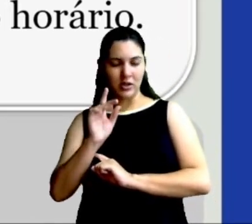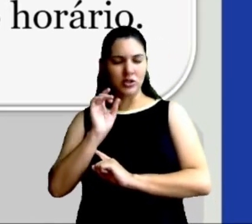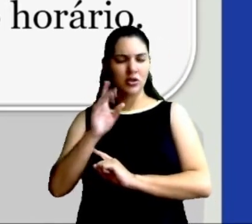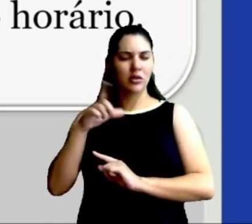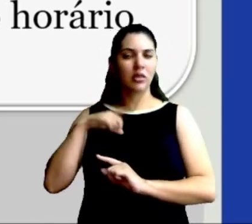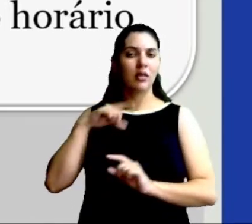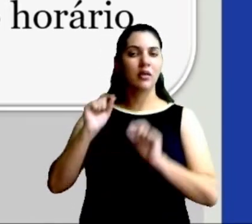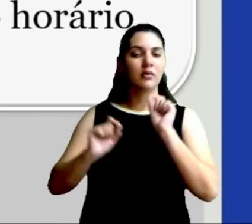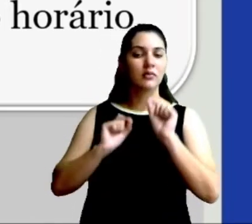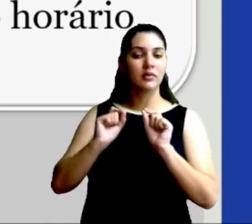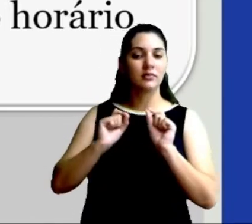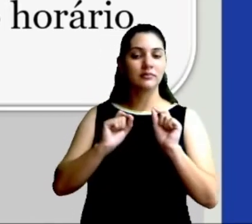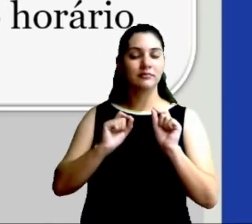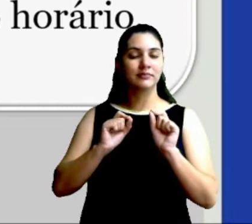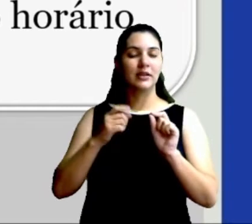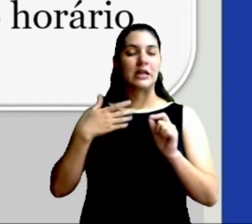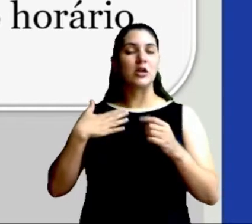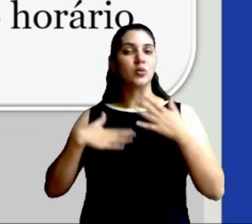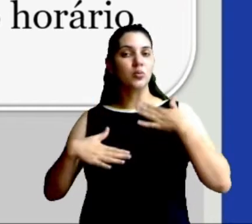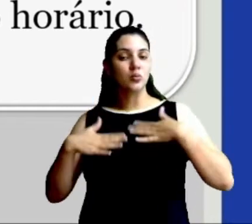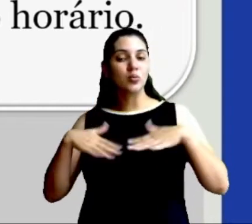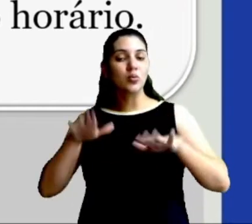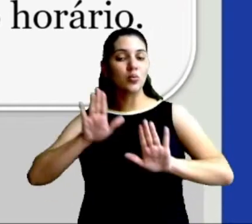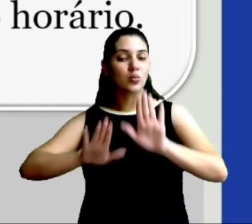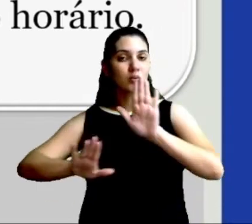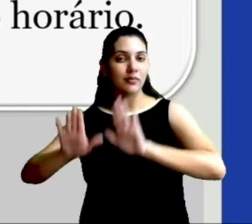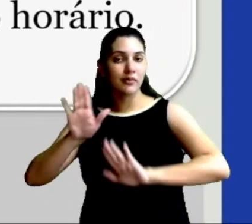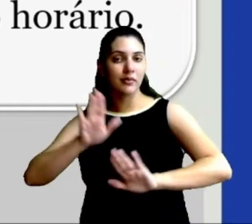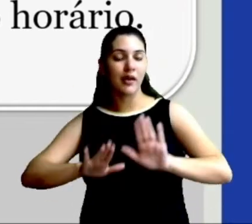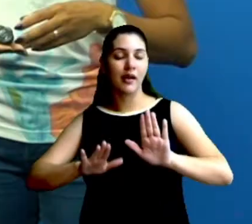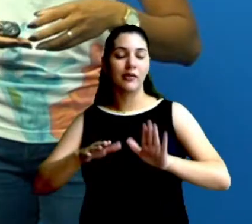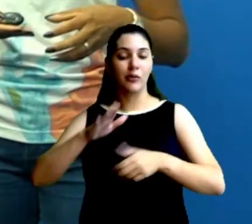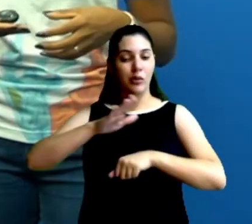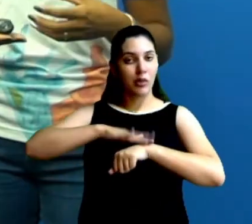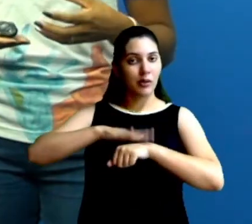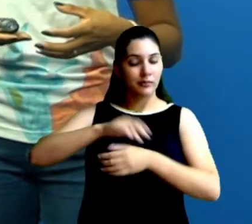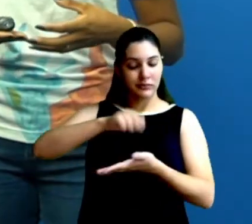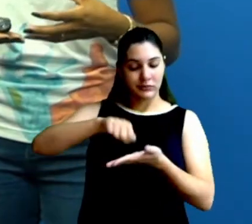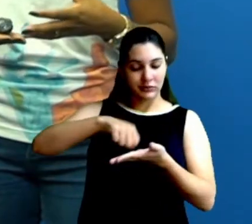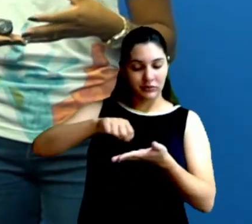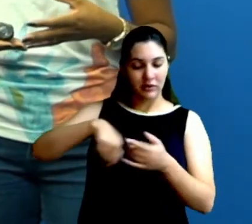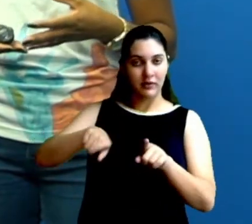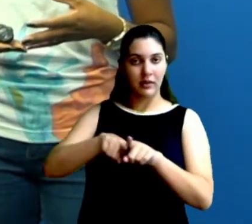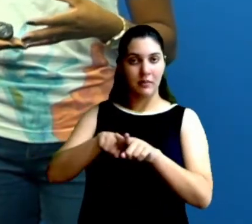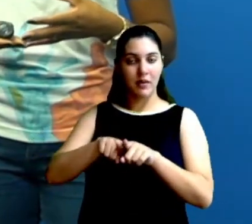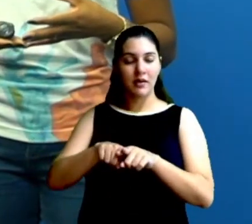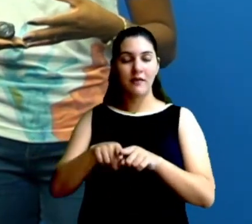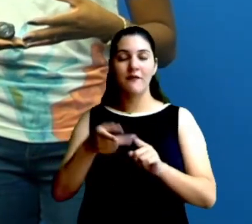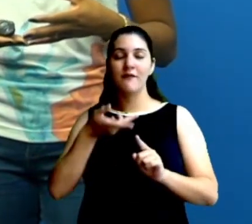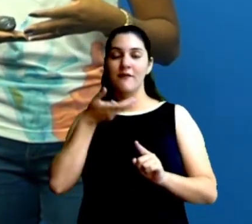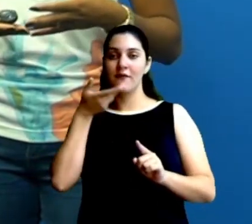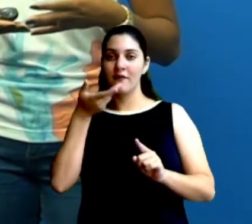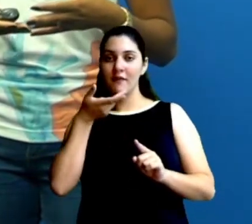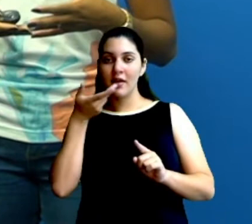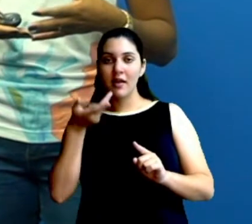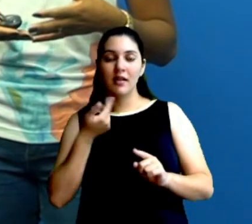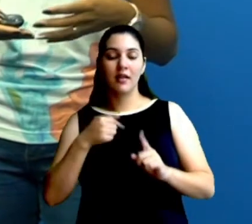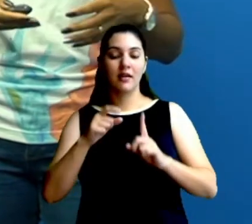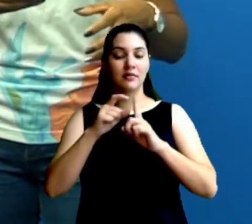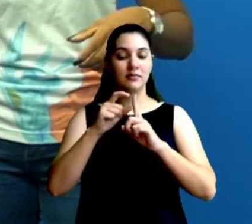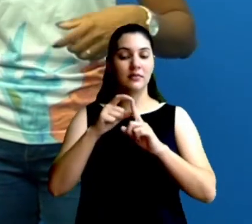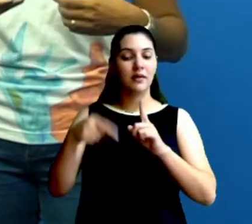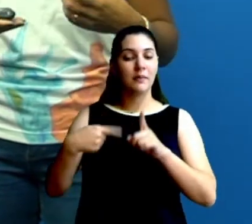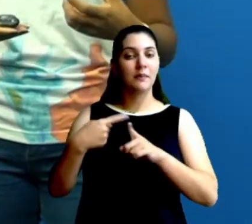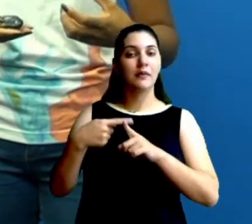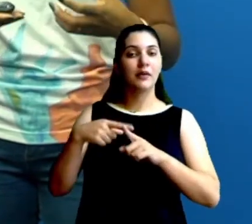ter essa cautela na hora de você tanto escrever quanto na hora de você pronunciar as palavras, porque